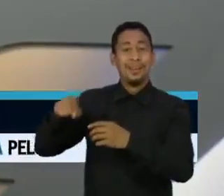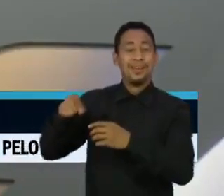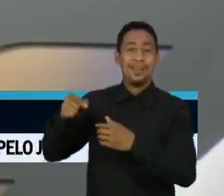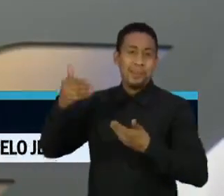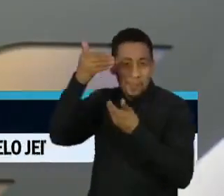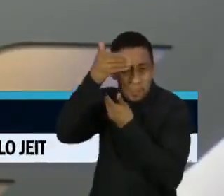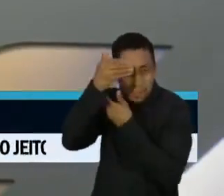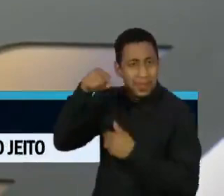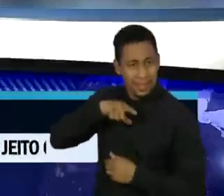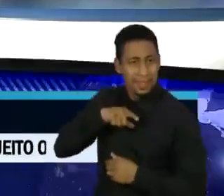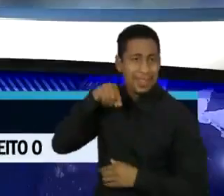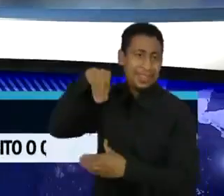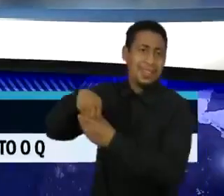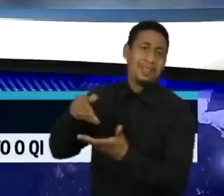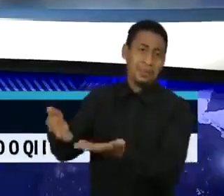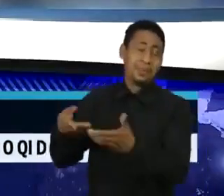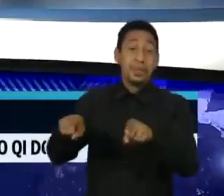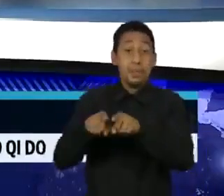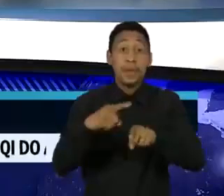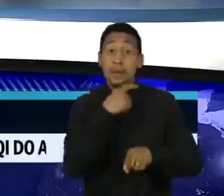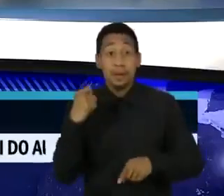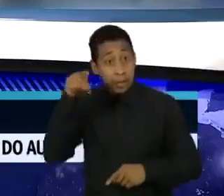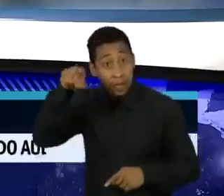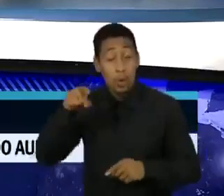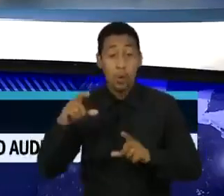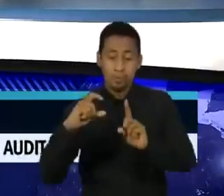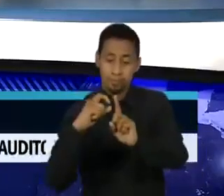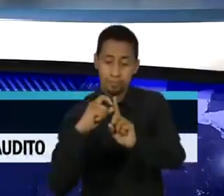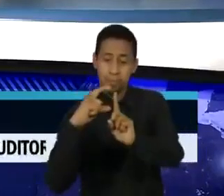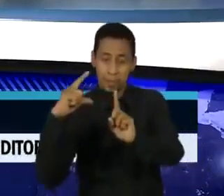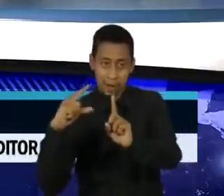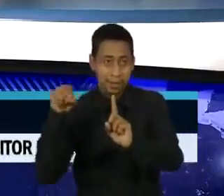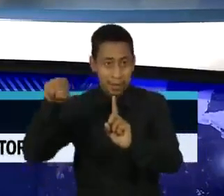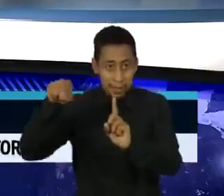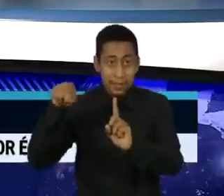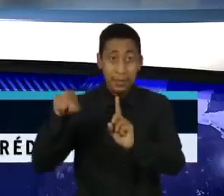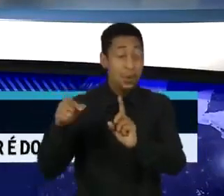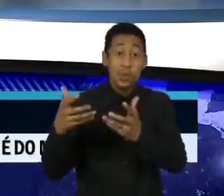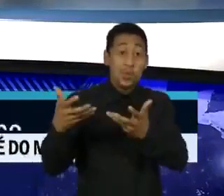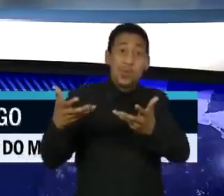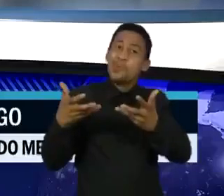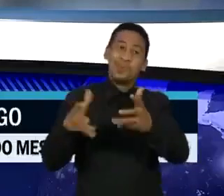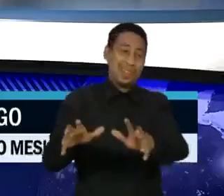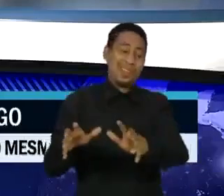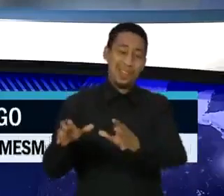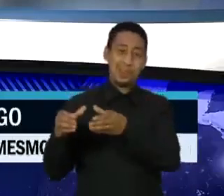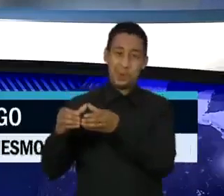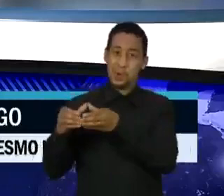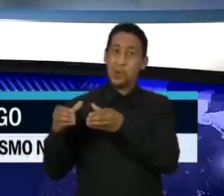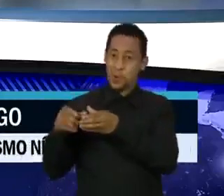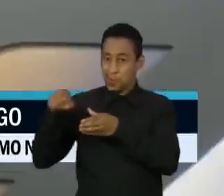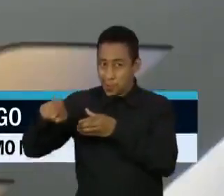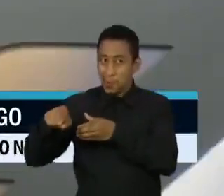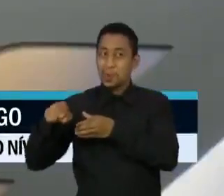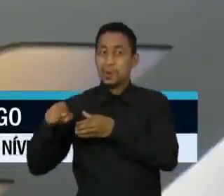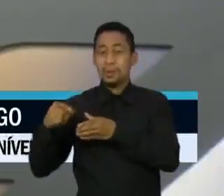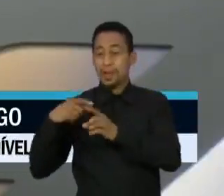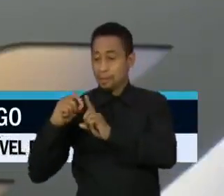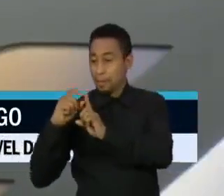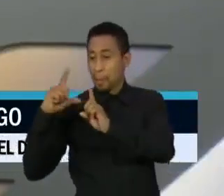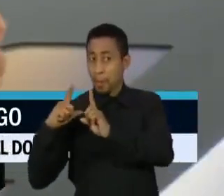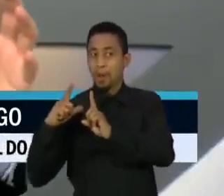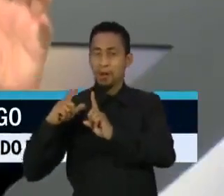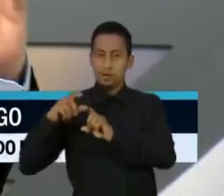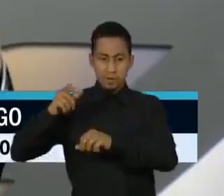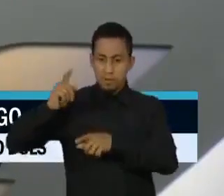que são controladas pela Rússia, também. No Paquistão também, ou seja, eles não querem que o Afeganistão seja usado como plataforma também de